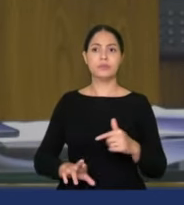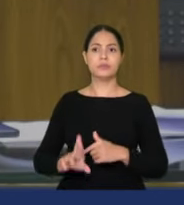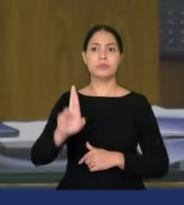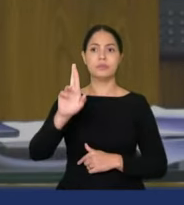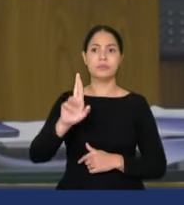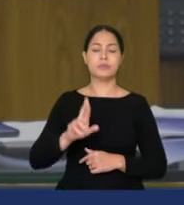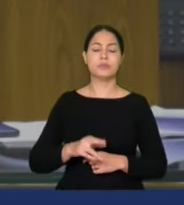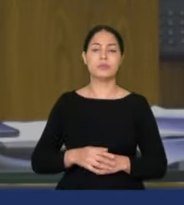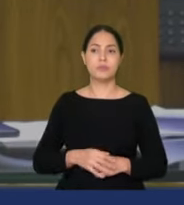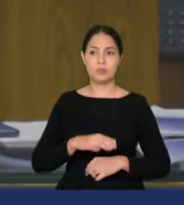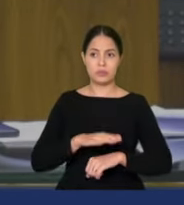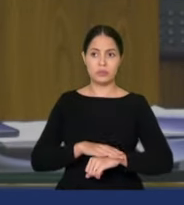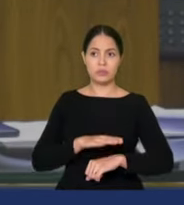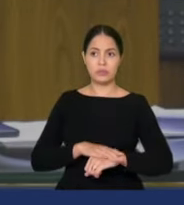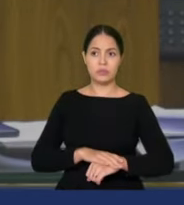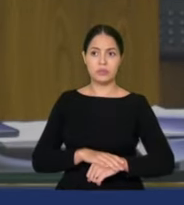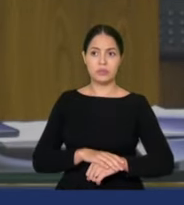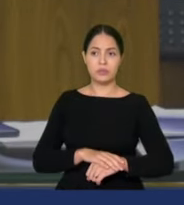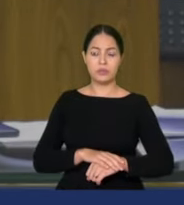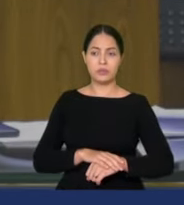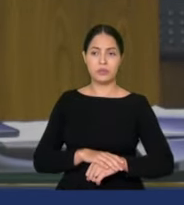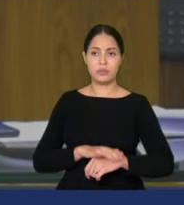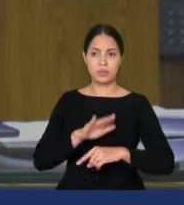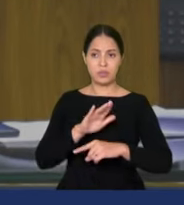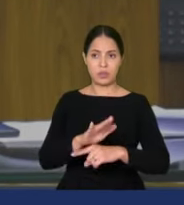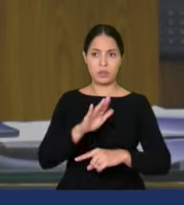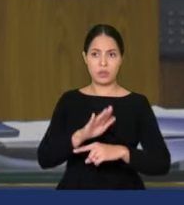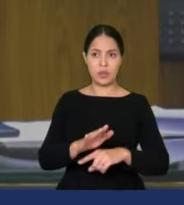nesse momento, como contribuir para esse debate